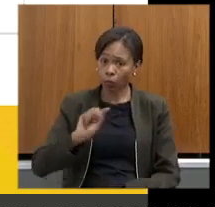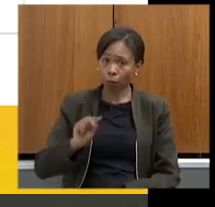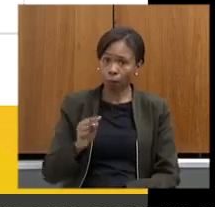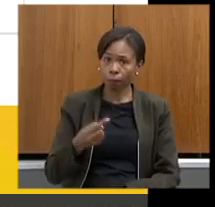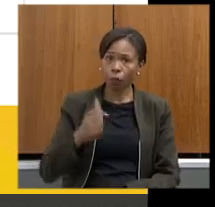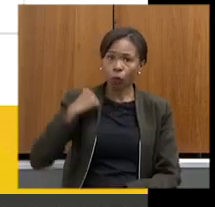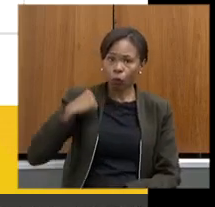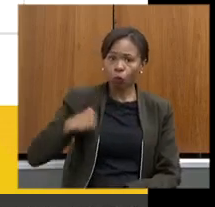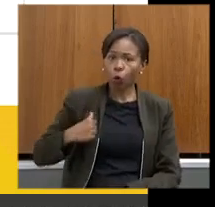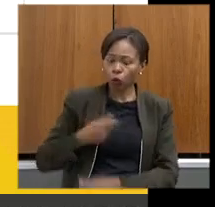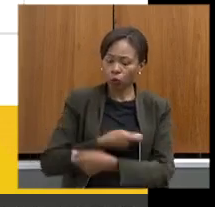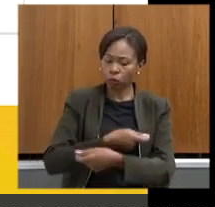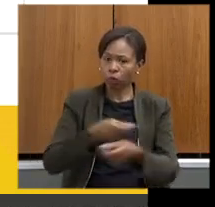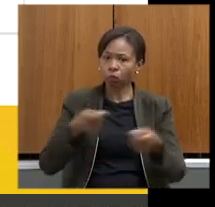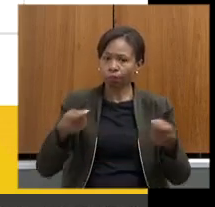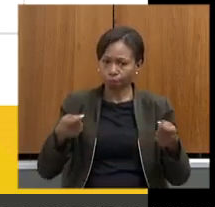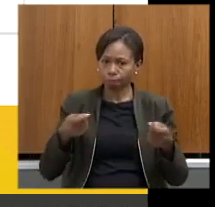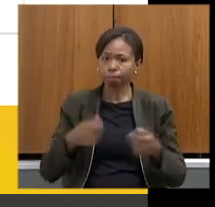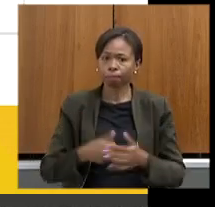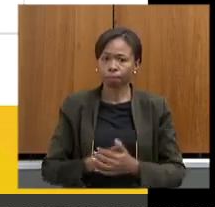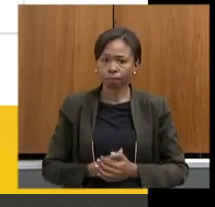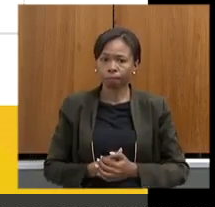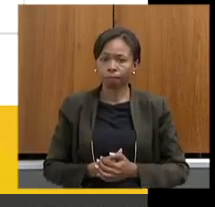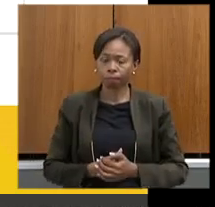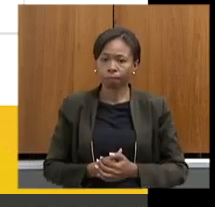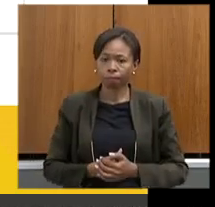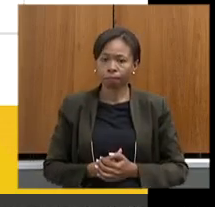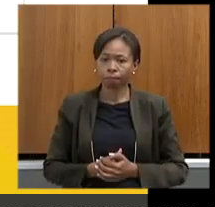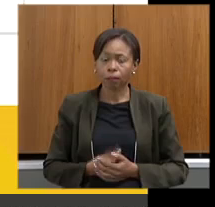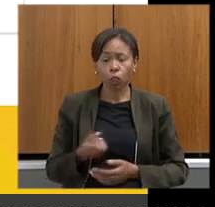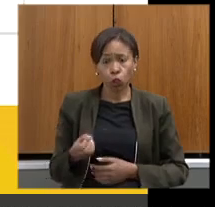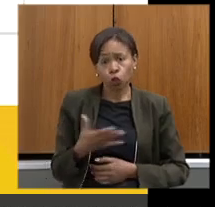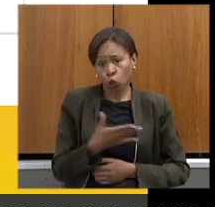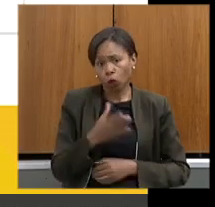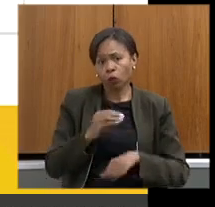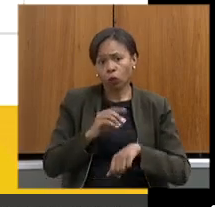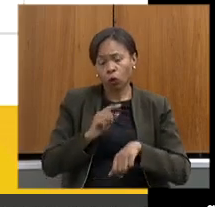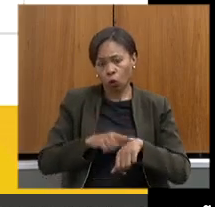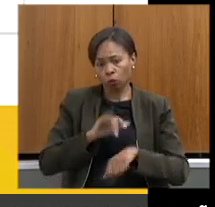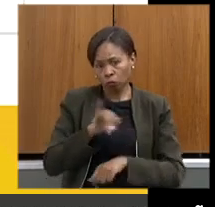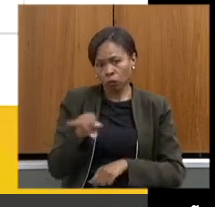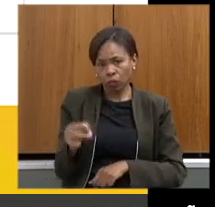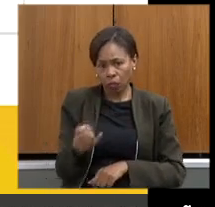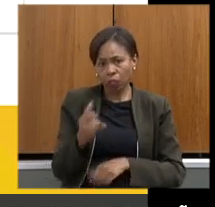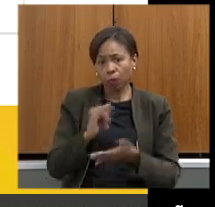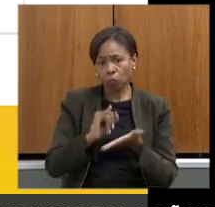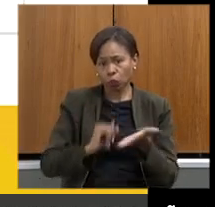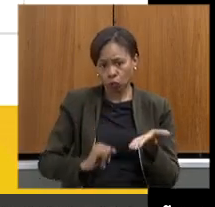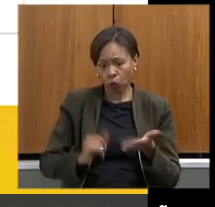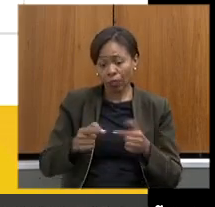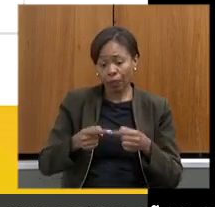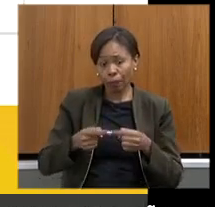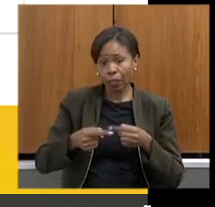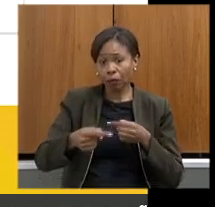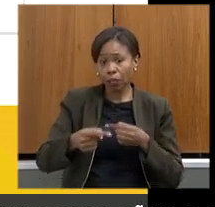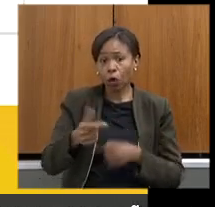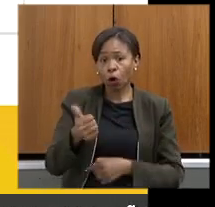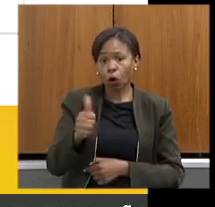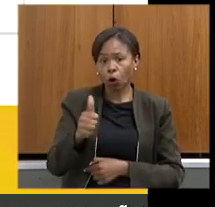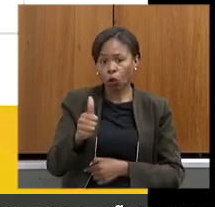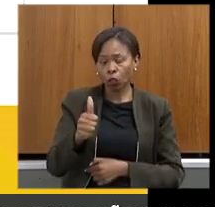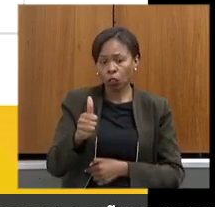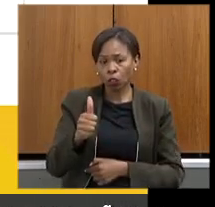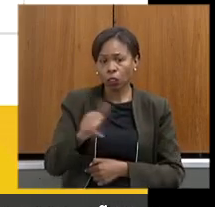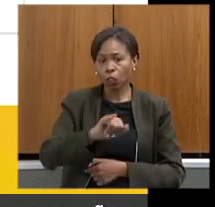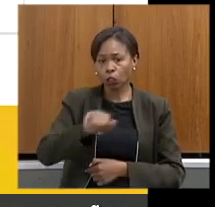distribuídas e nós temos nova oportunidade para inscrições a partir de semana que vem do dia onze do